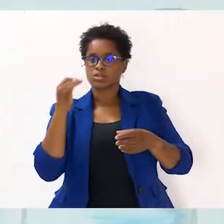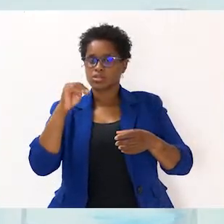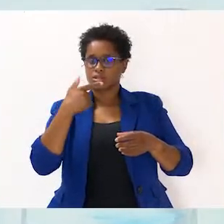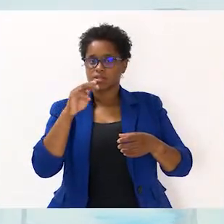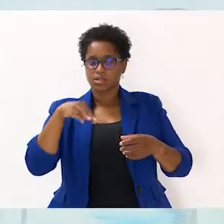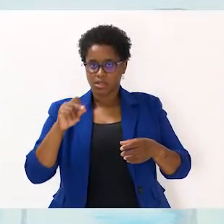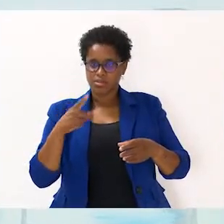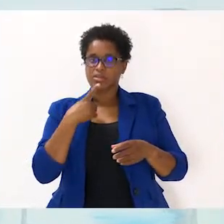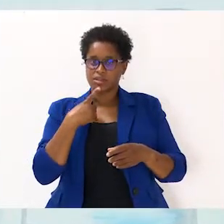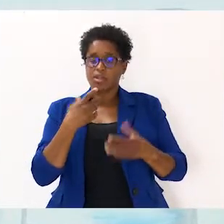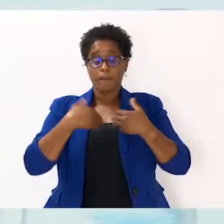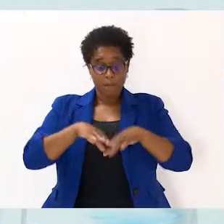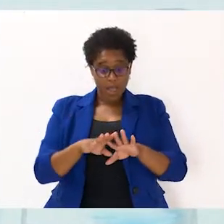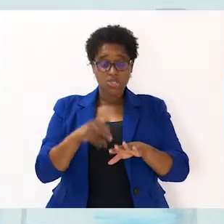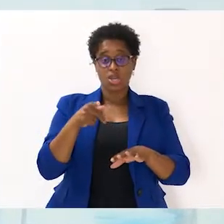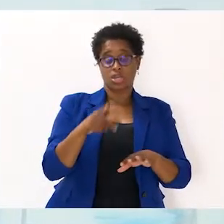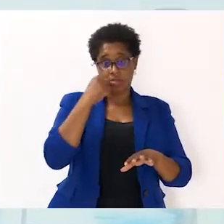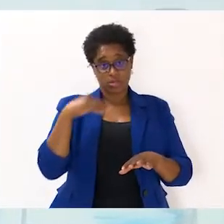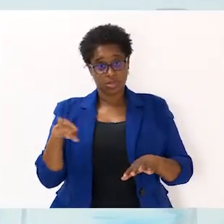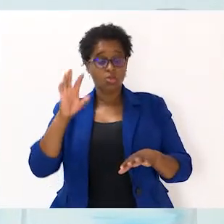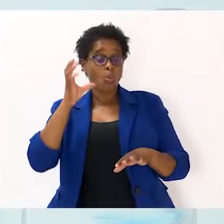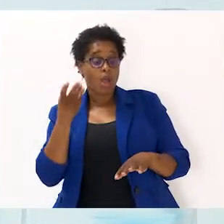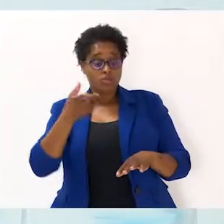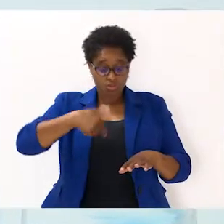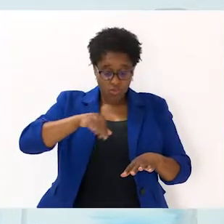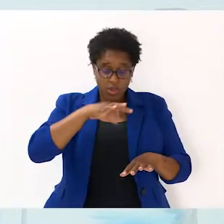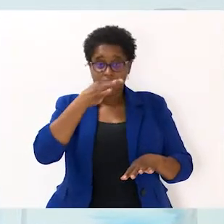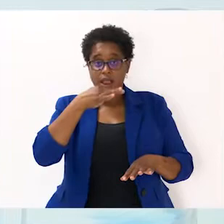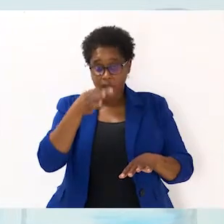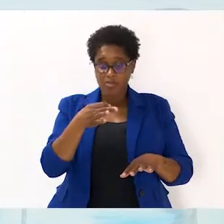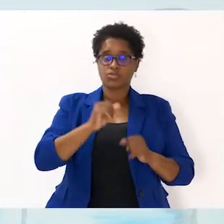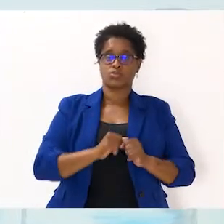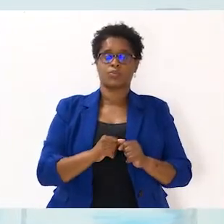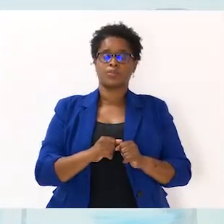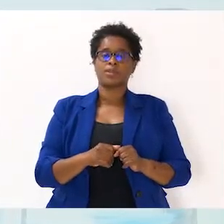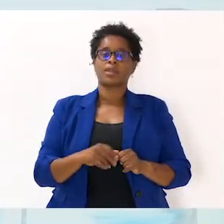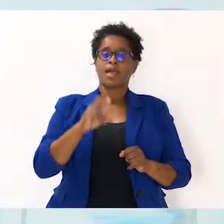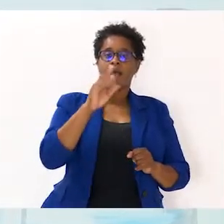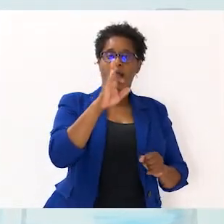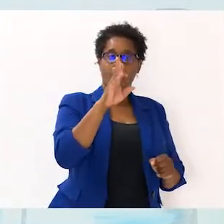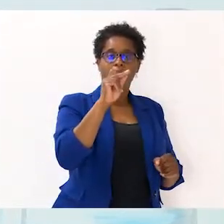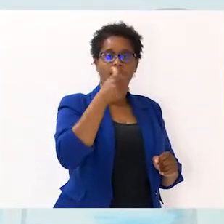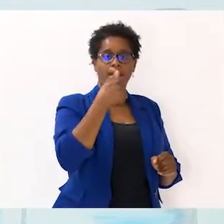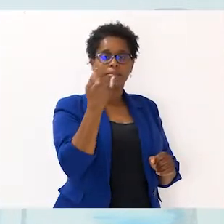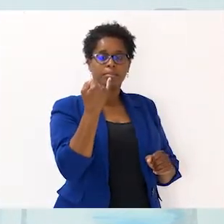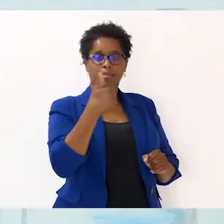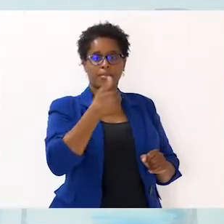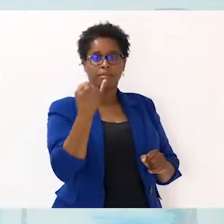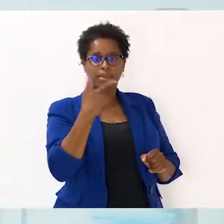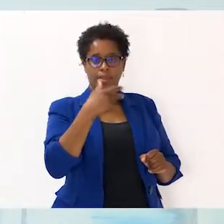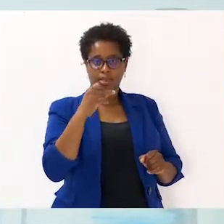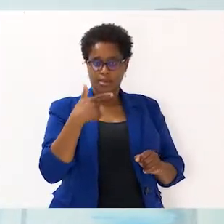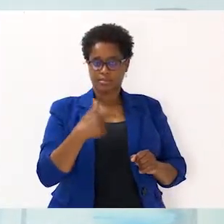Certo? Mas, aqui, meninos, quando nós falamos de habitat, é